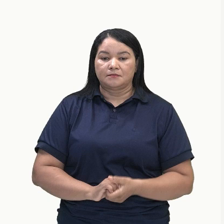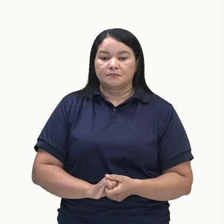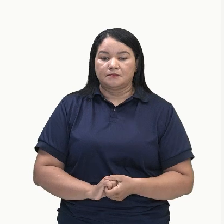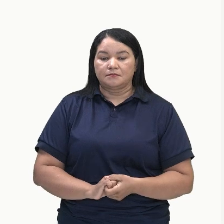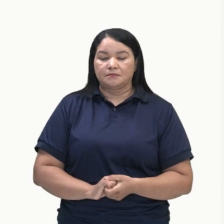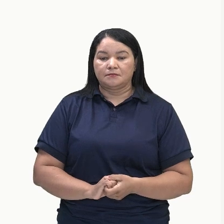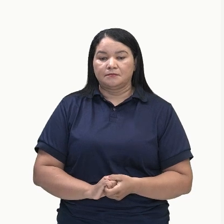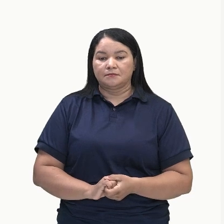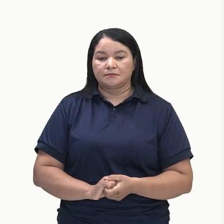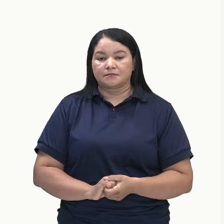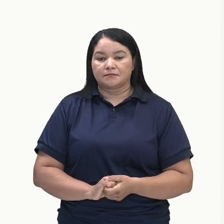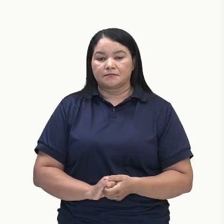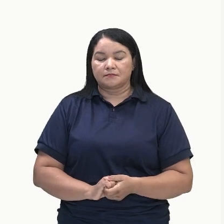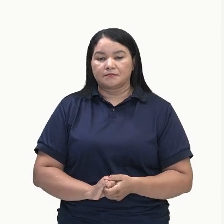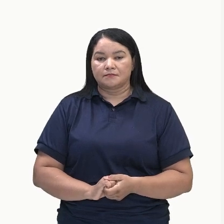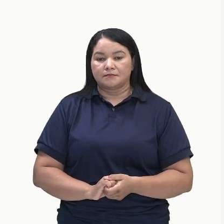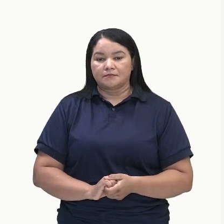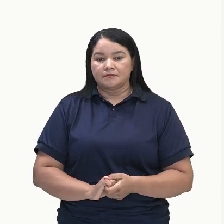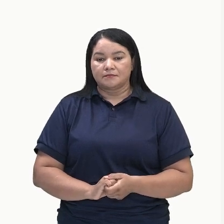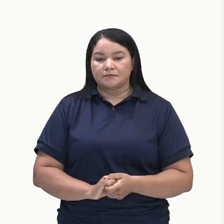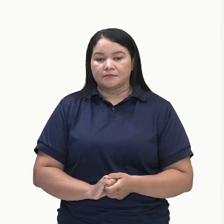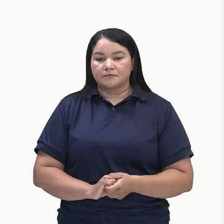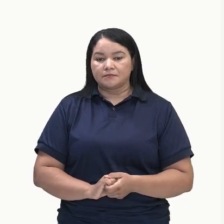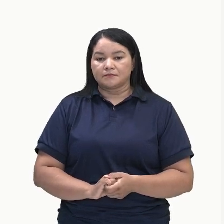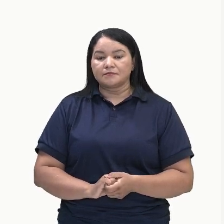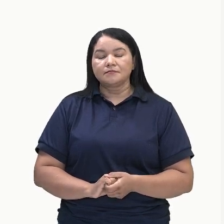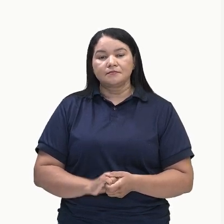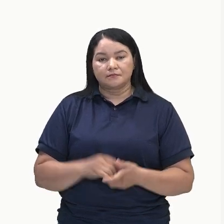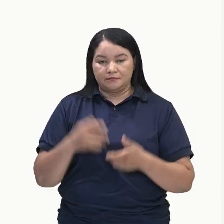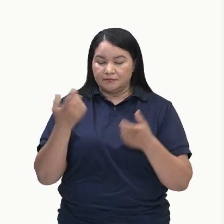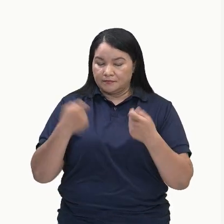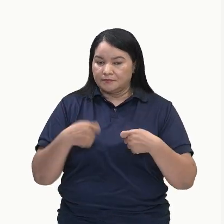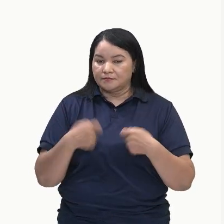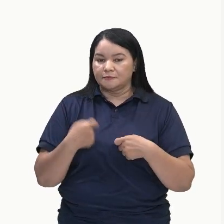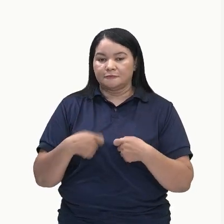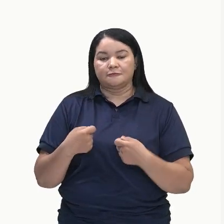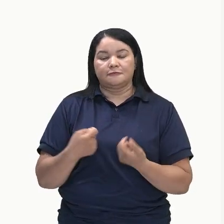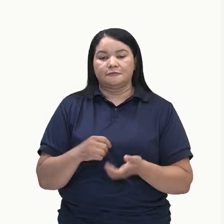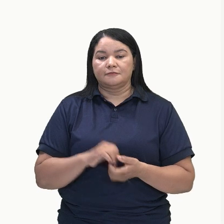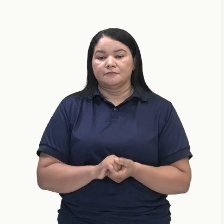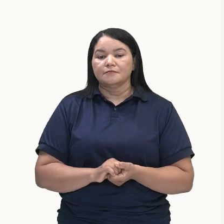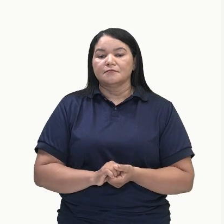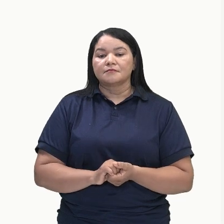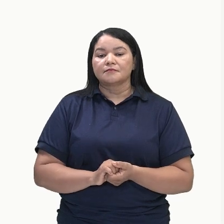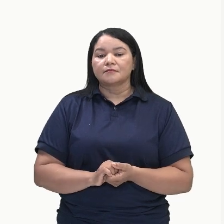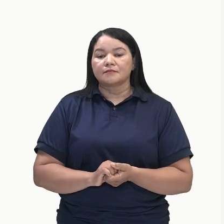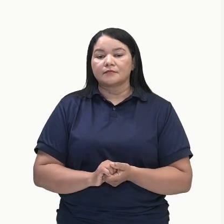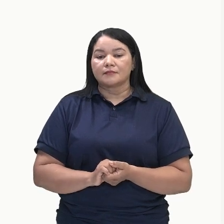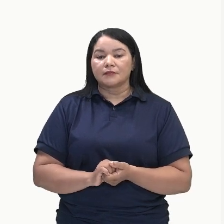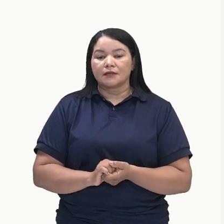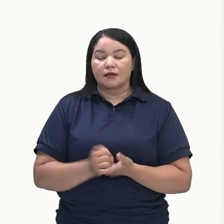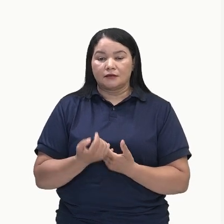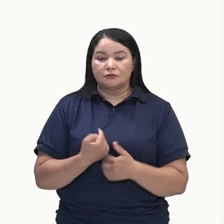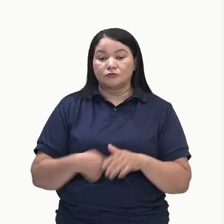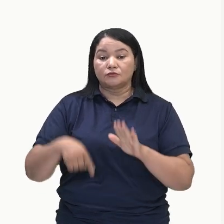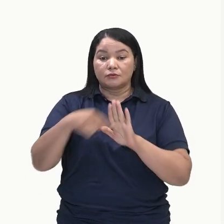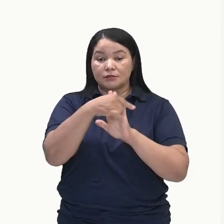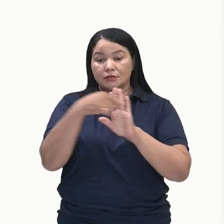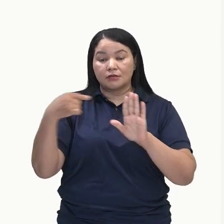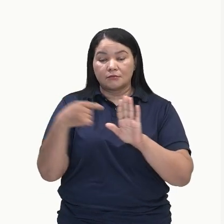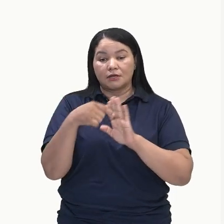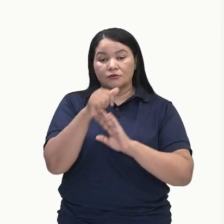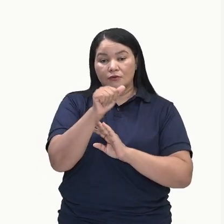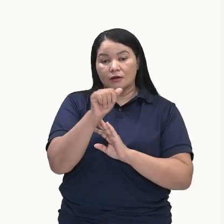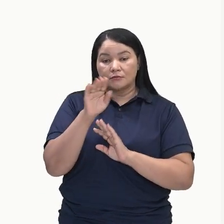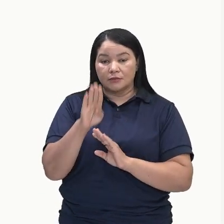dessas 2 letrinhas maiúsculas de segmento, que é o traço, tudo bem? O segmento AB,